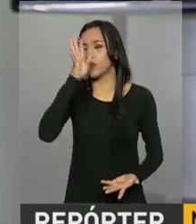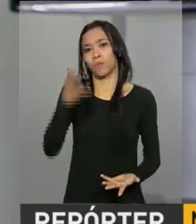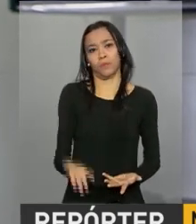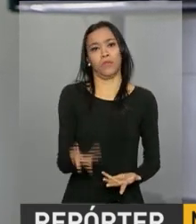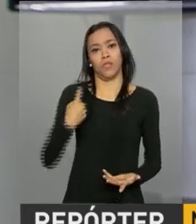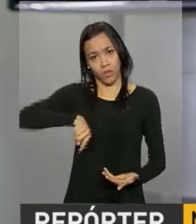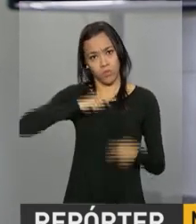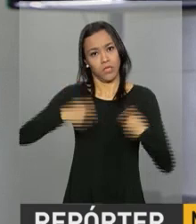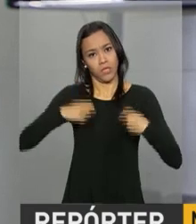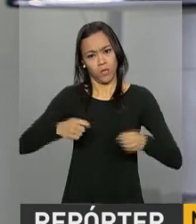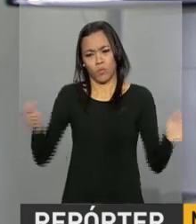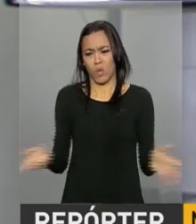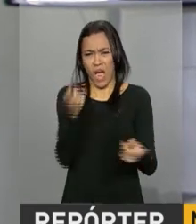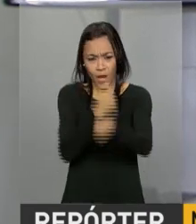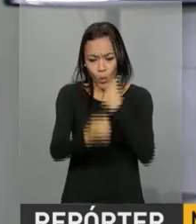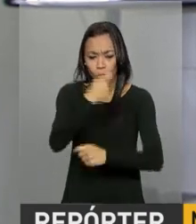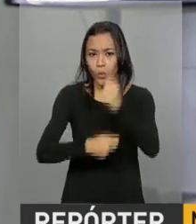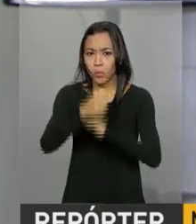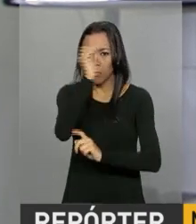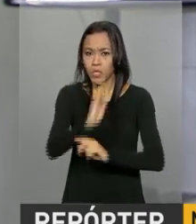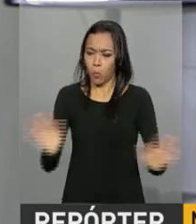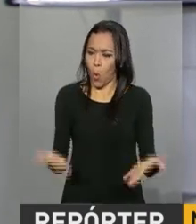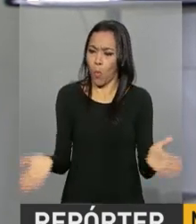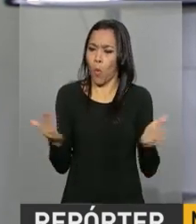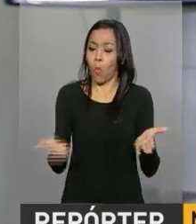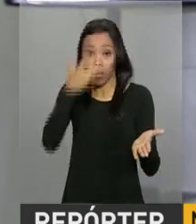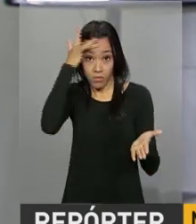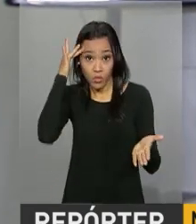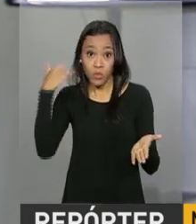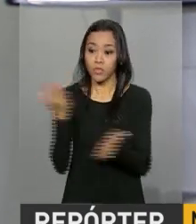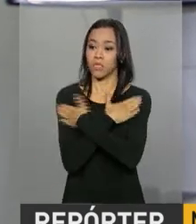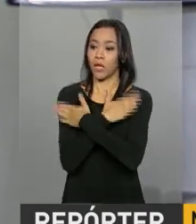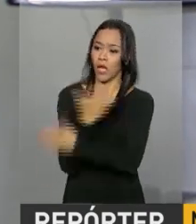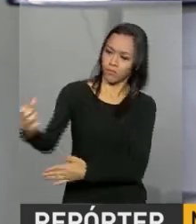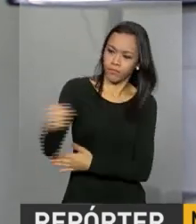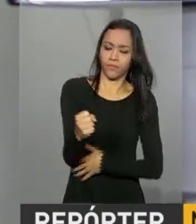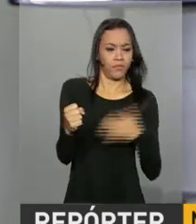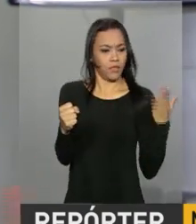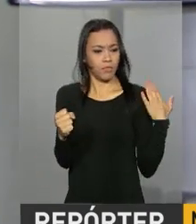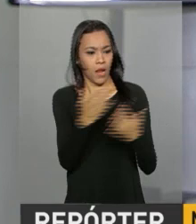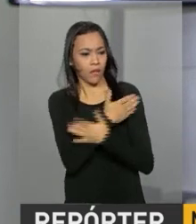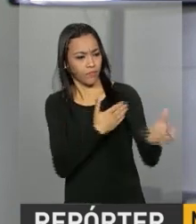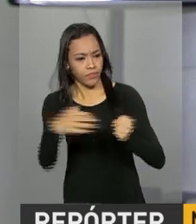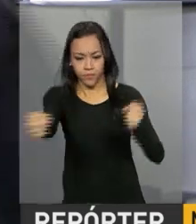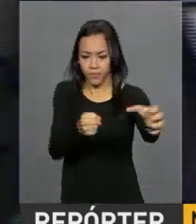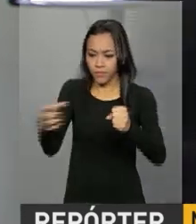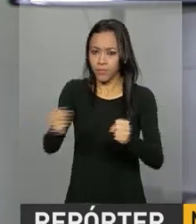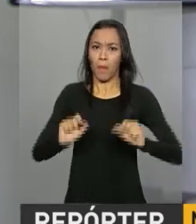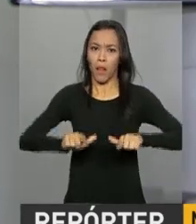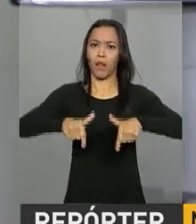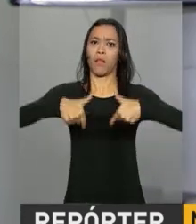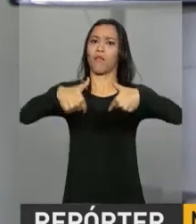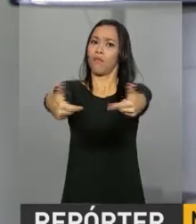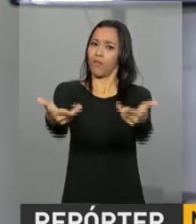fazer com que a economia cresça para novamente buscar essas pessoas que tão que estão na empregabilidade para voltar a a